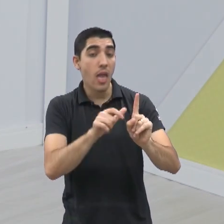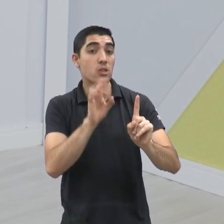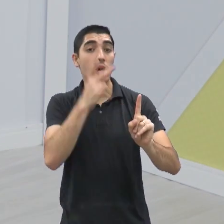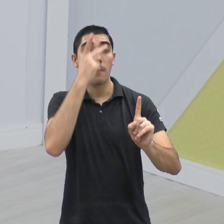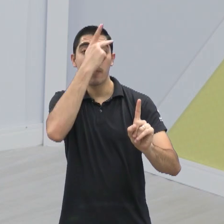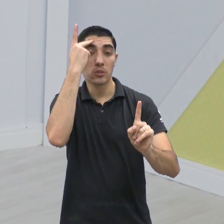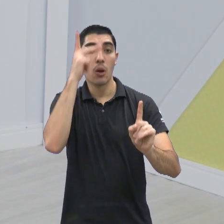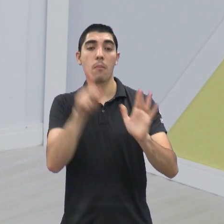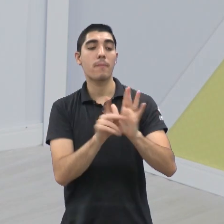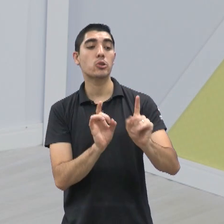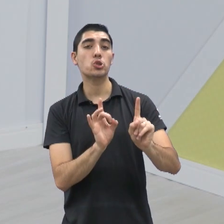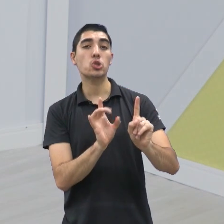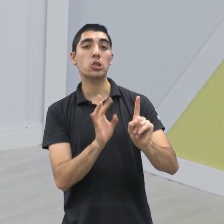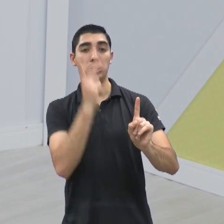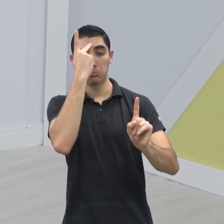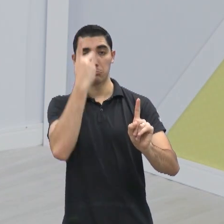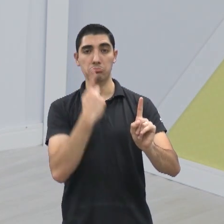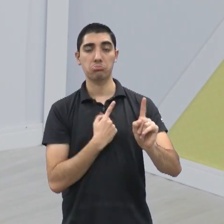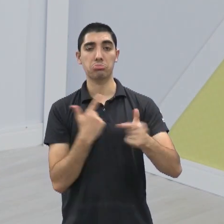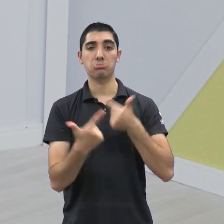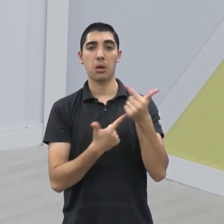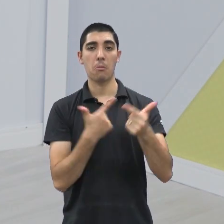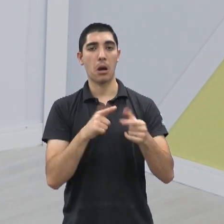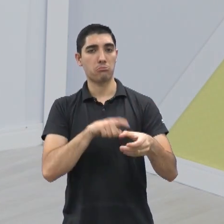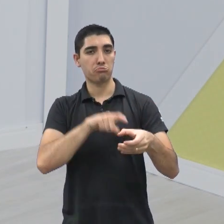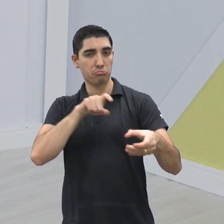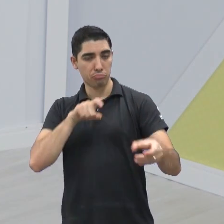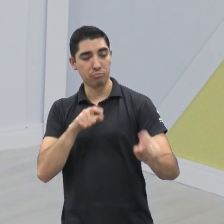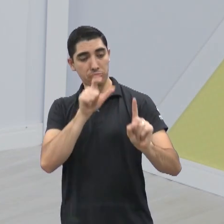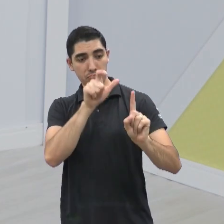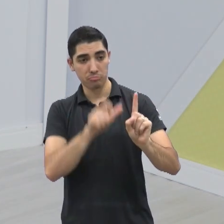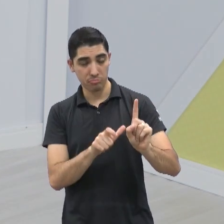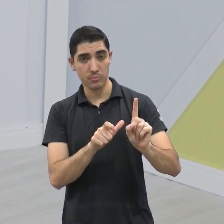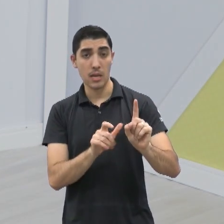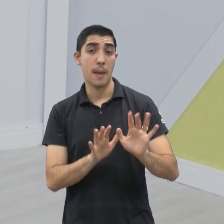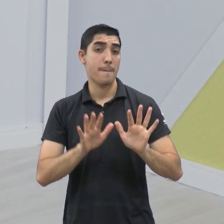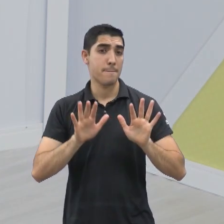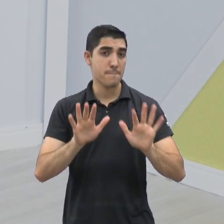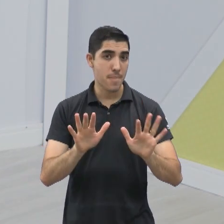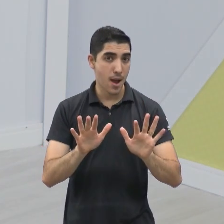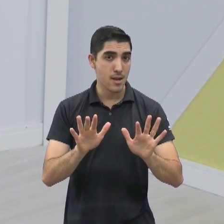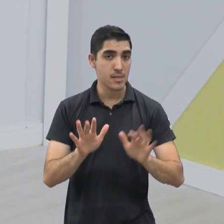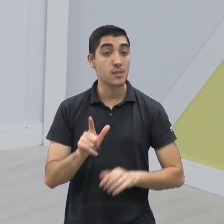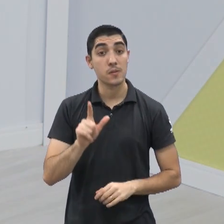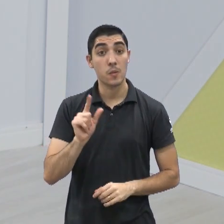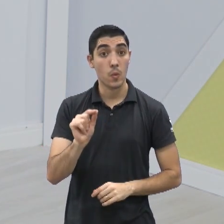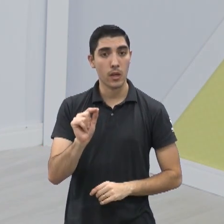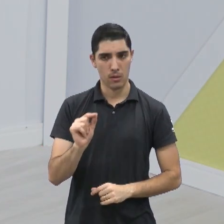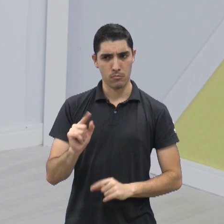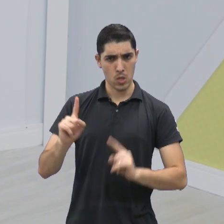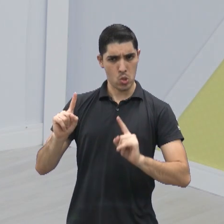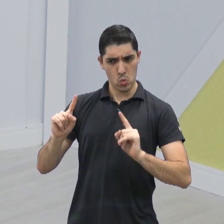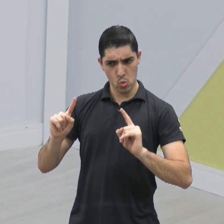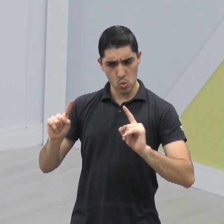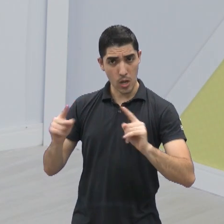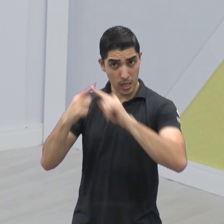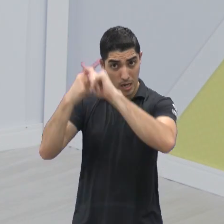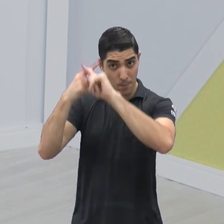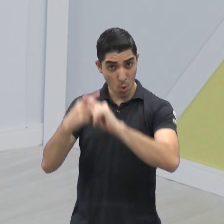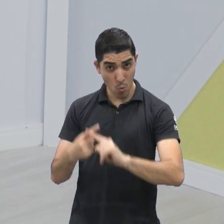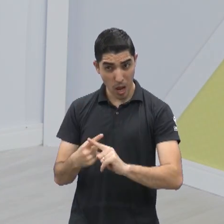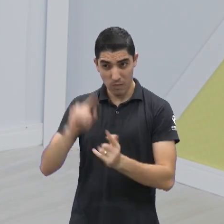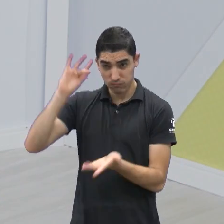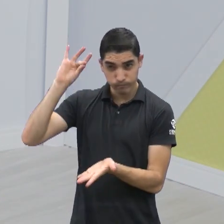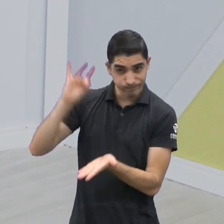autônomos, regidos por leis próprias. Só que uma coisa é fato. Em competições oficiais, sem a presença